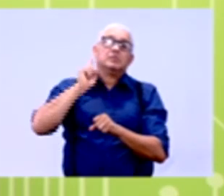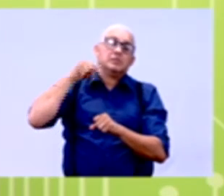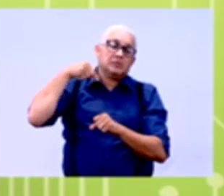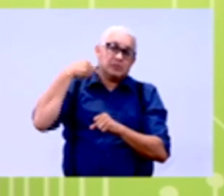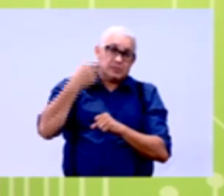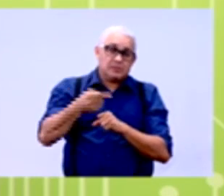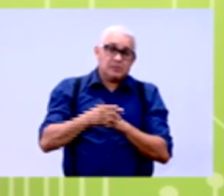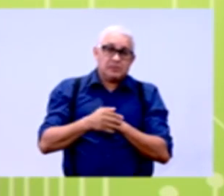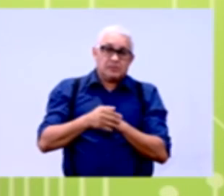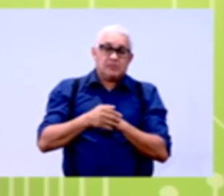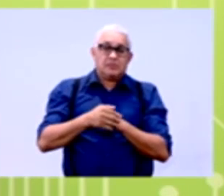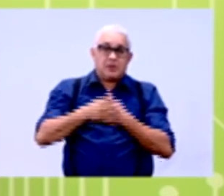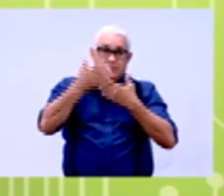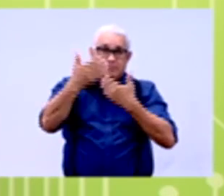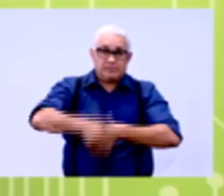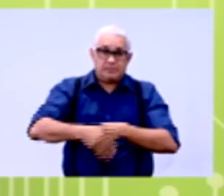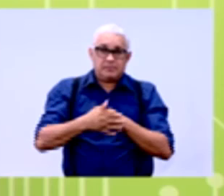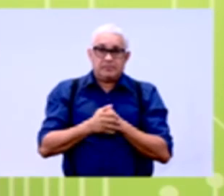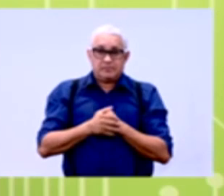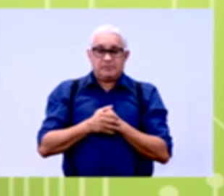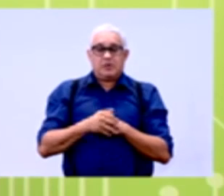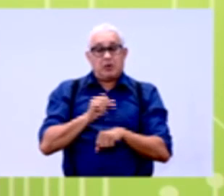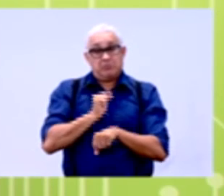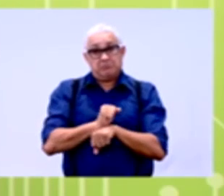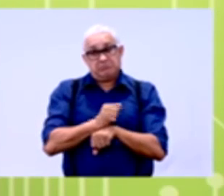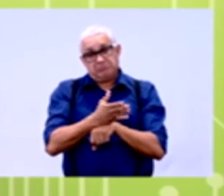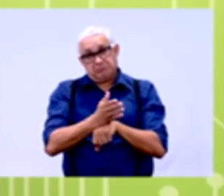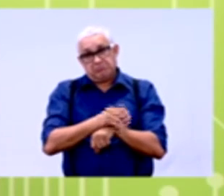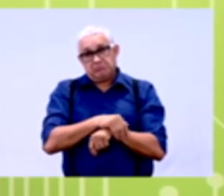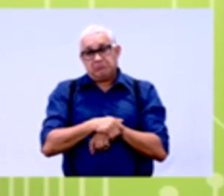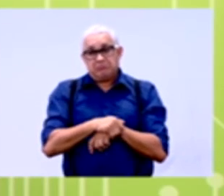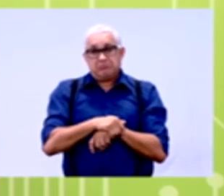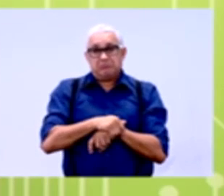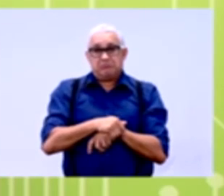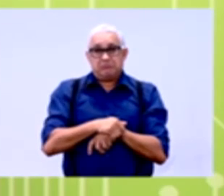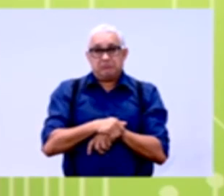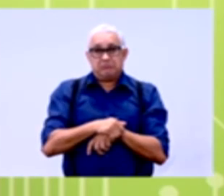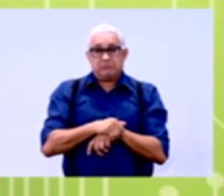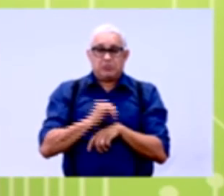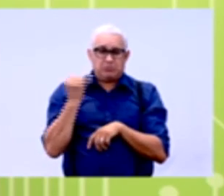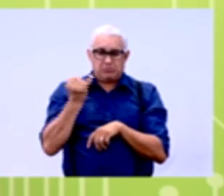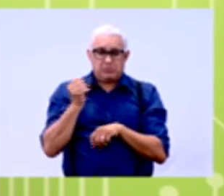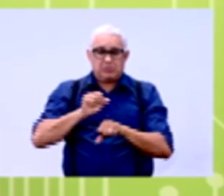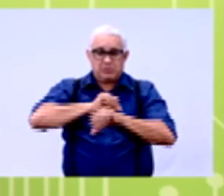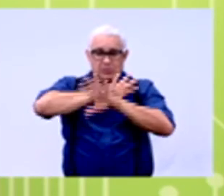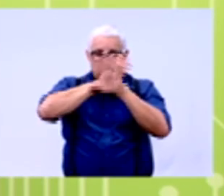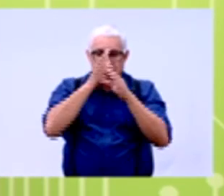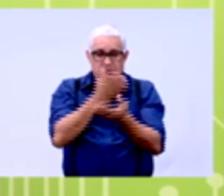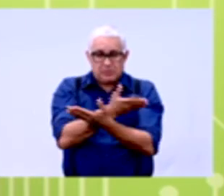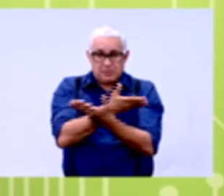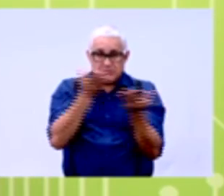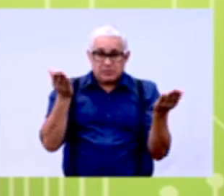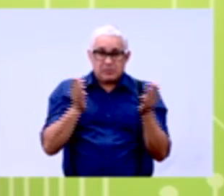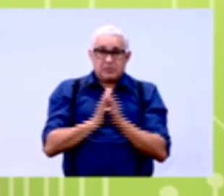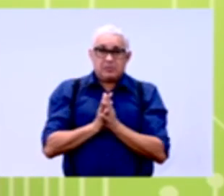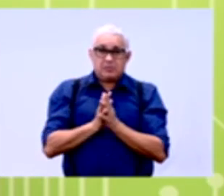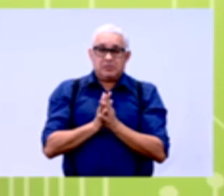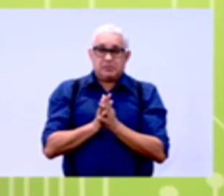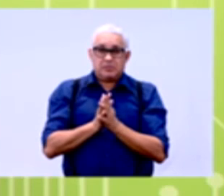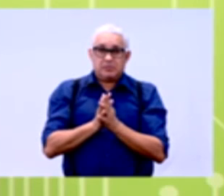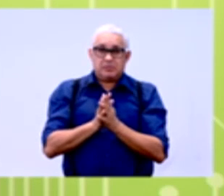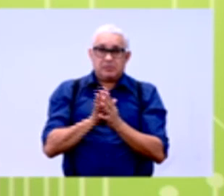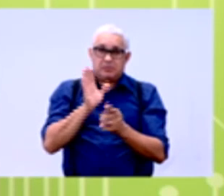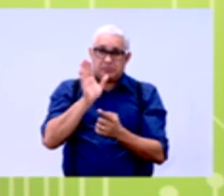nossa avaliação. Espero que tenha sido de grande proveito para os senhores a exposição dessas